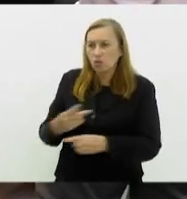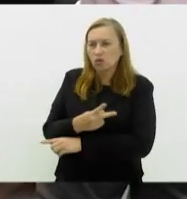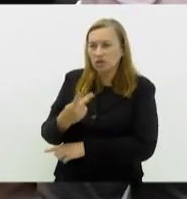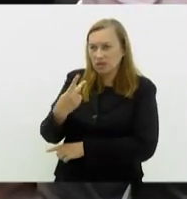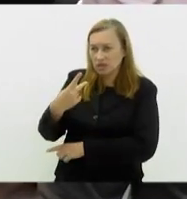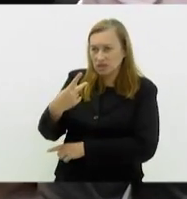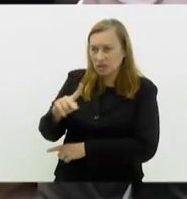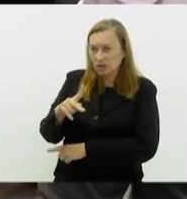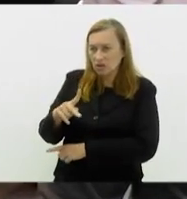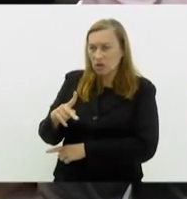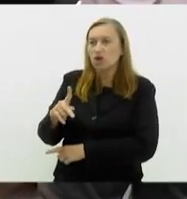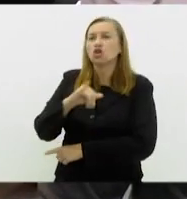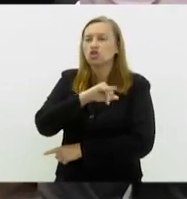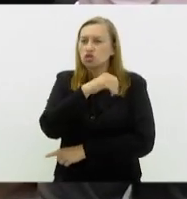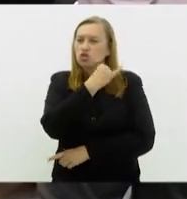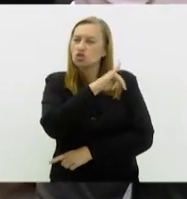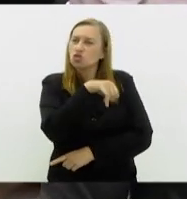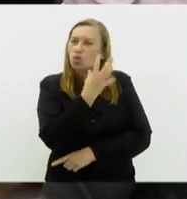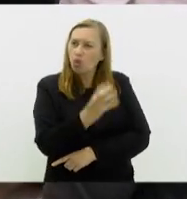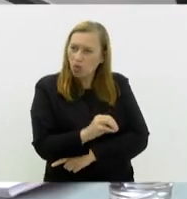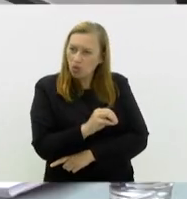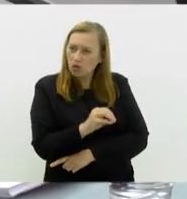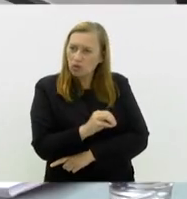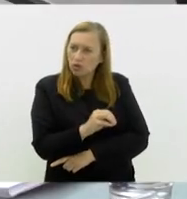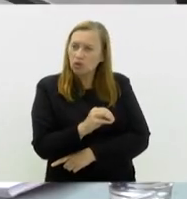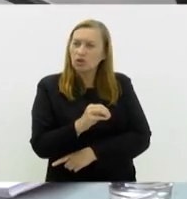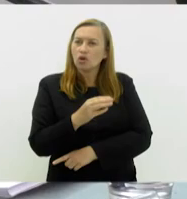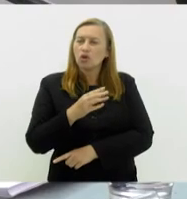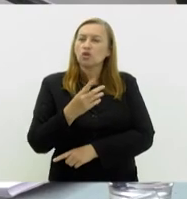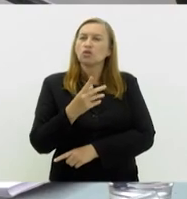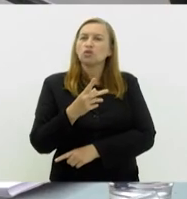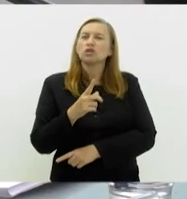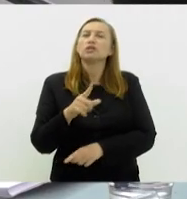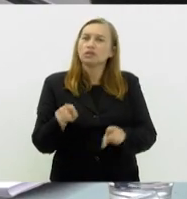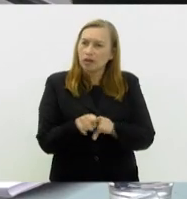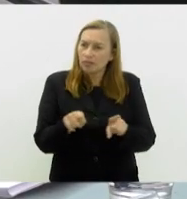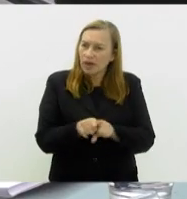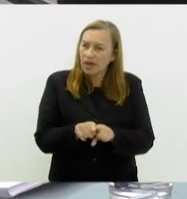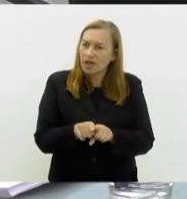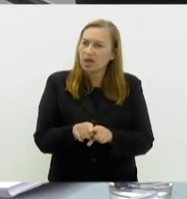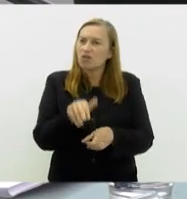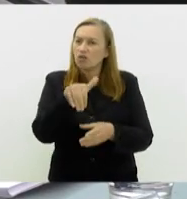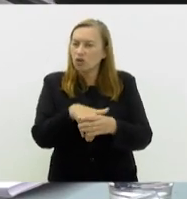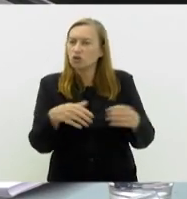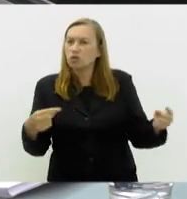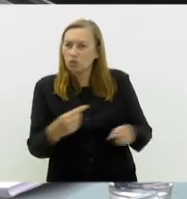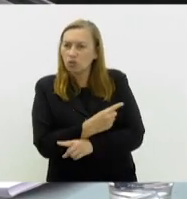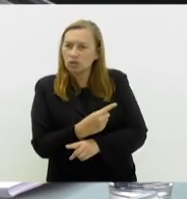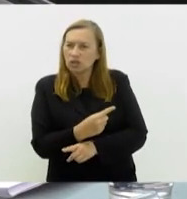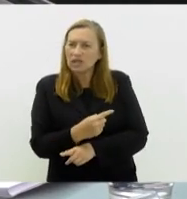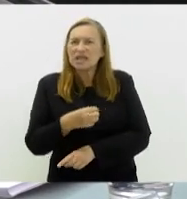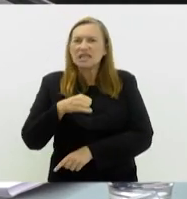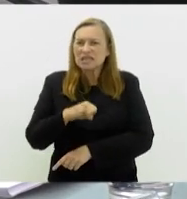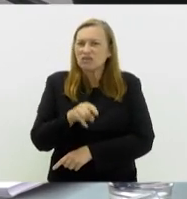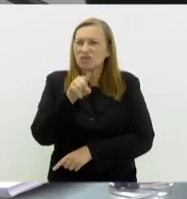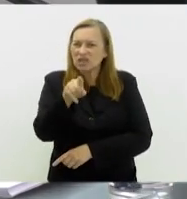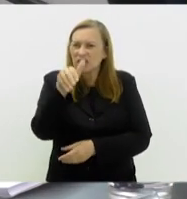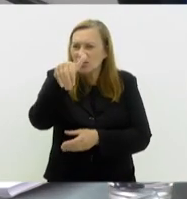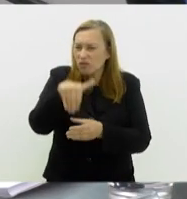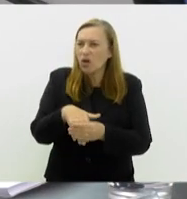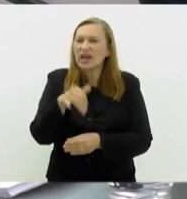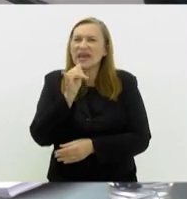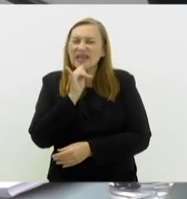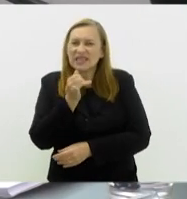Júlio tem voto divergente não é voto divergente voto divergente também aí se você vota um